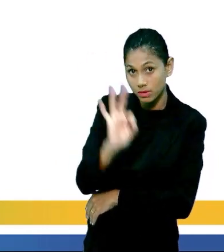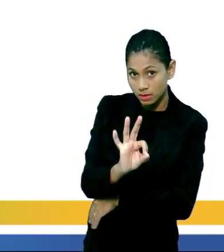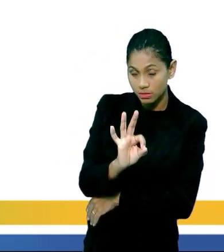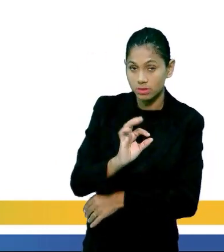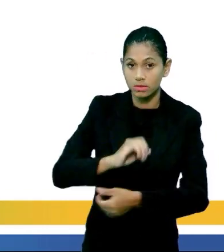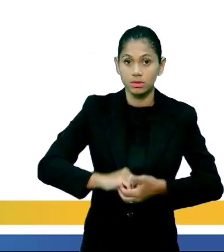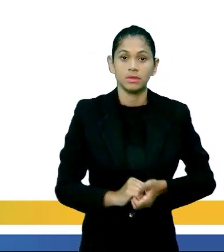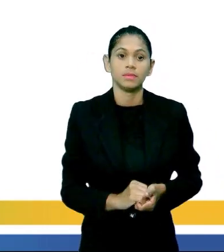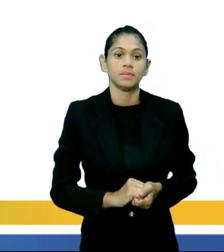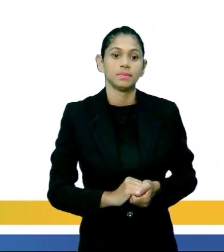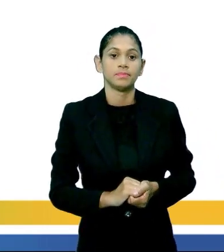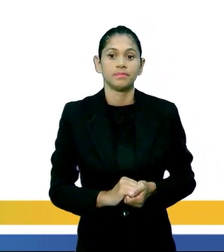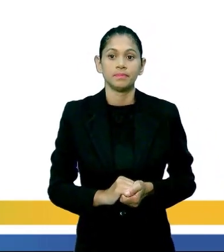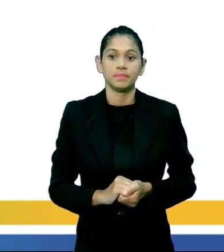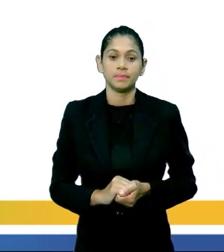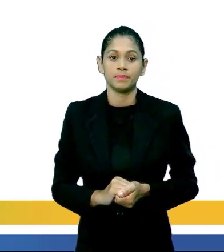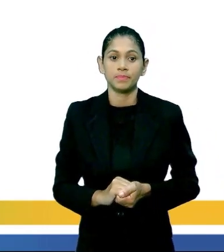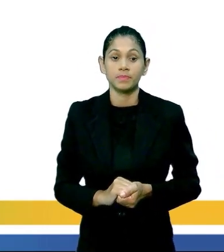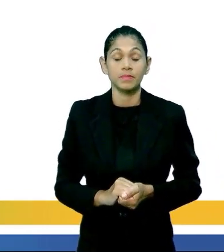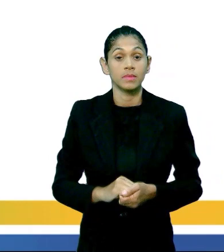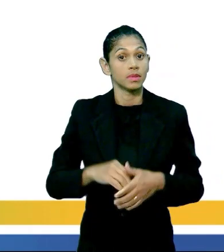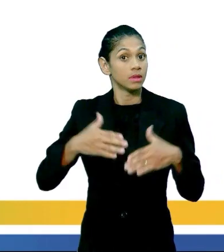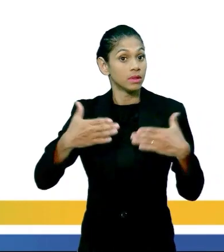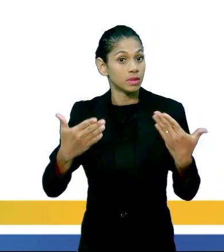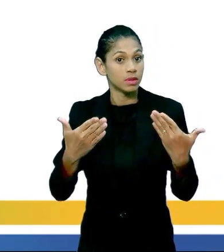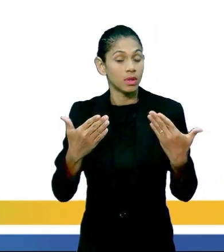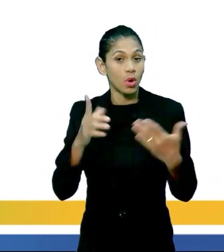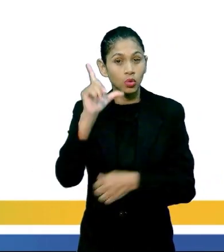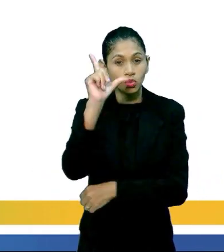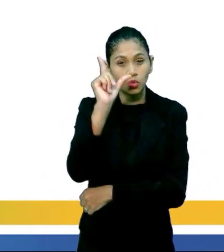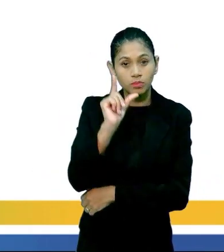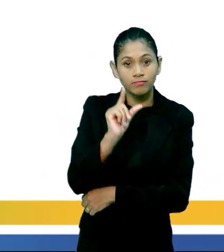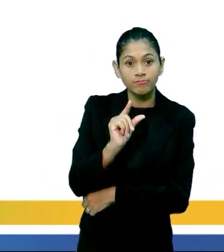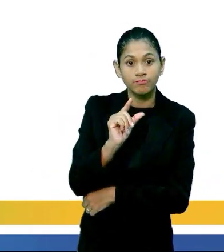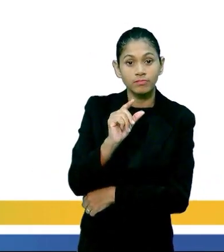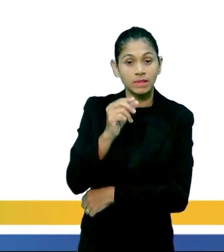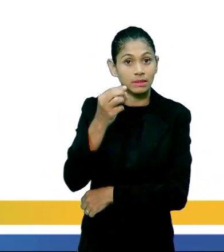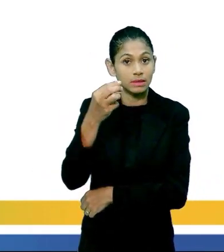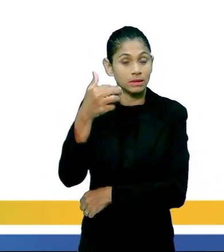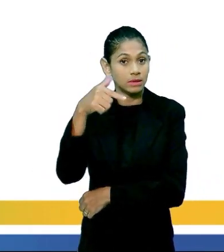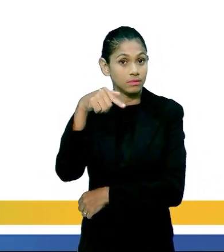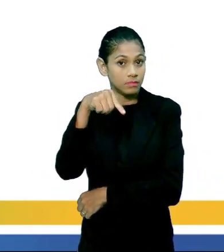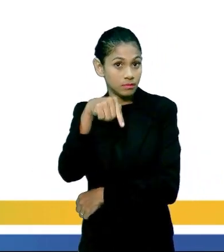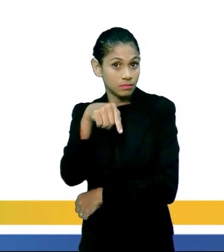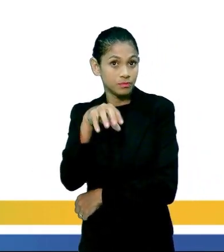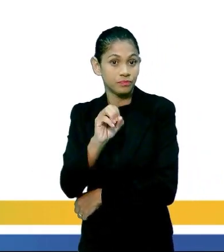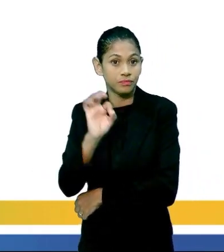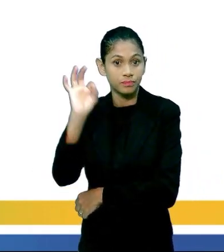maneira. Logo, sua taxa foi para 70% de 300 mg.